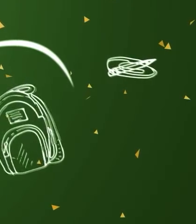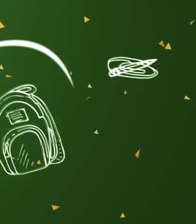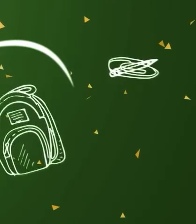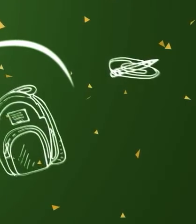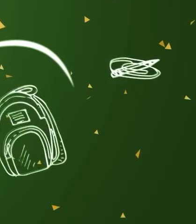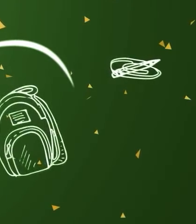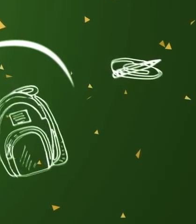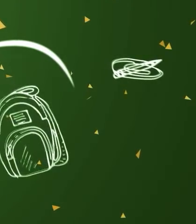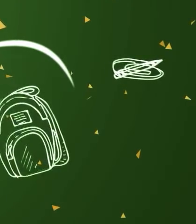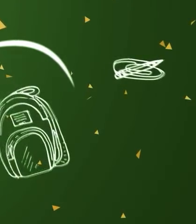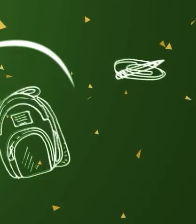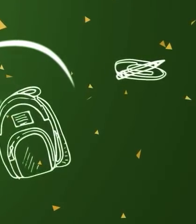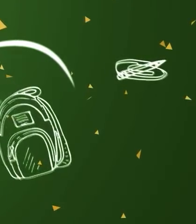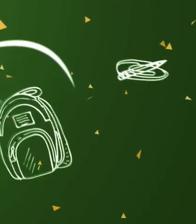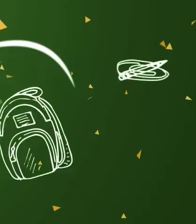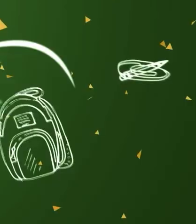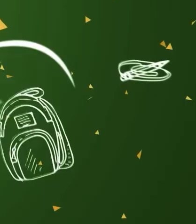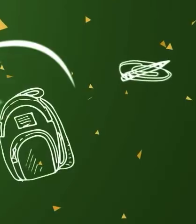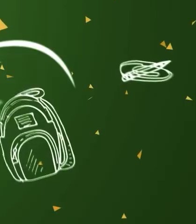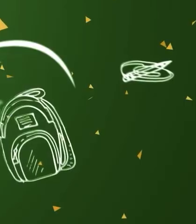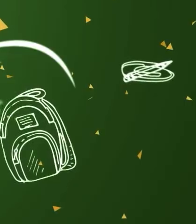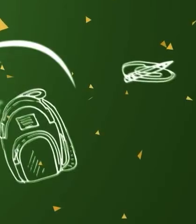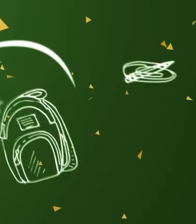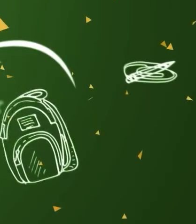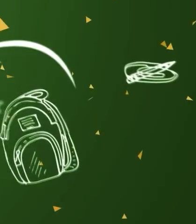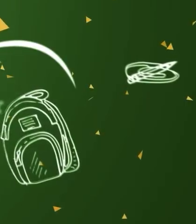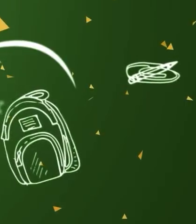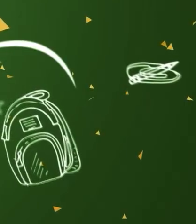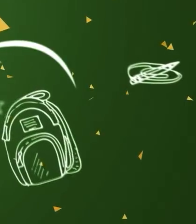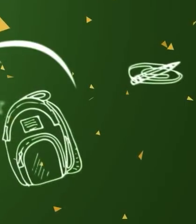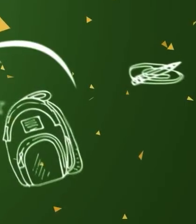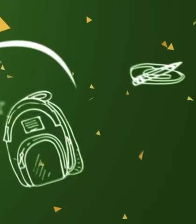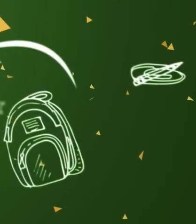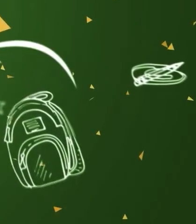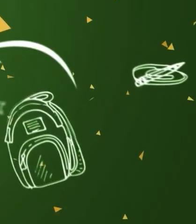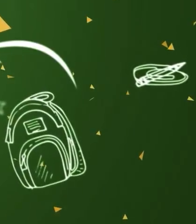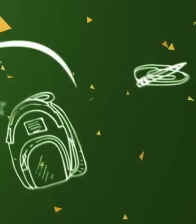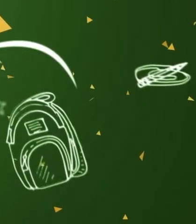uma grandeza, tem tudo a ver com o hino.